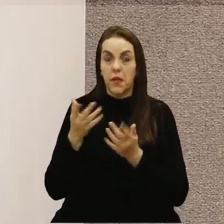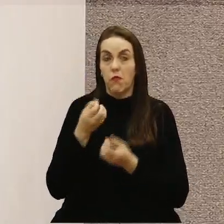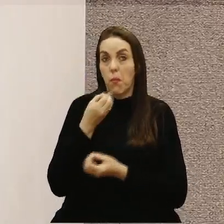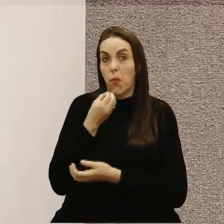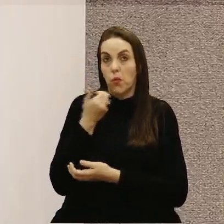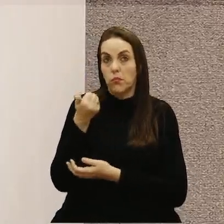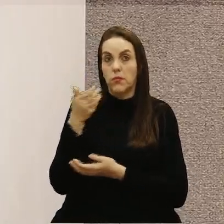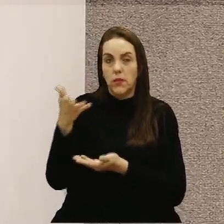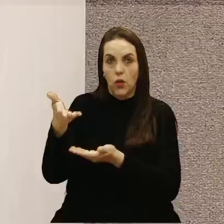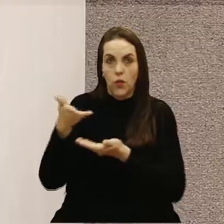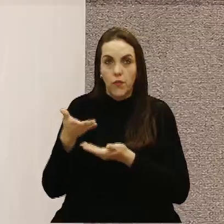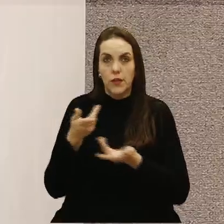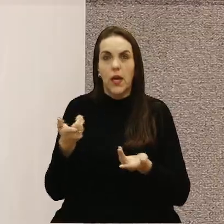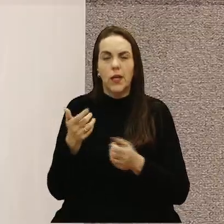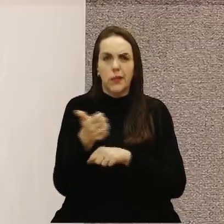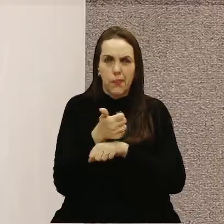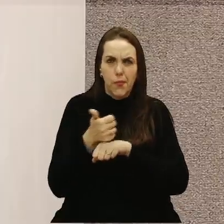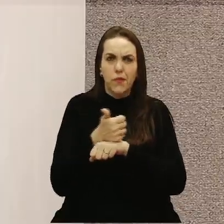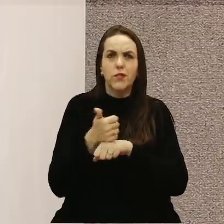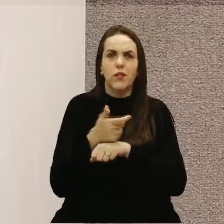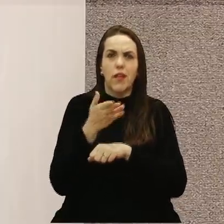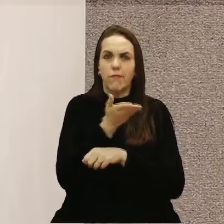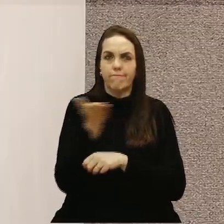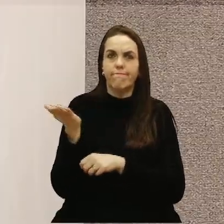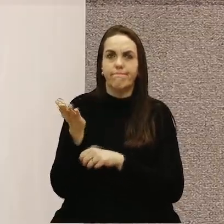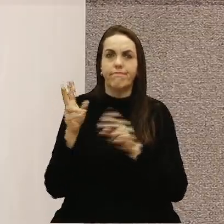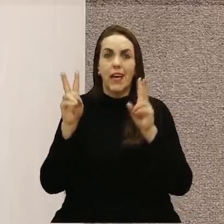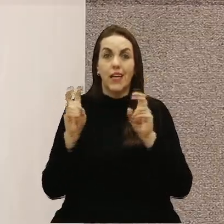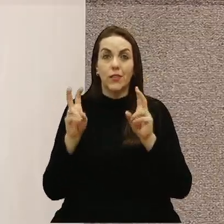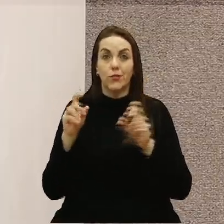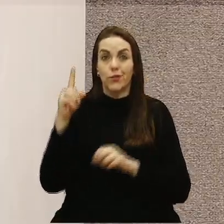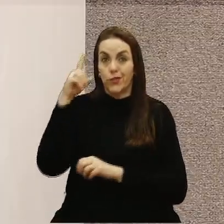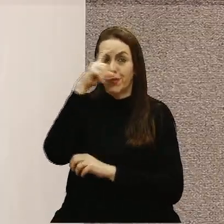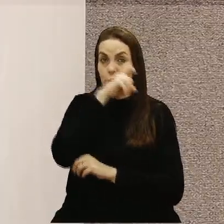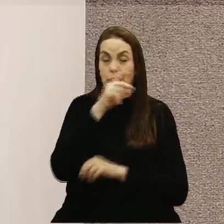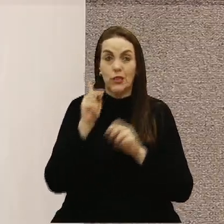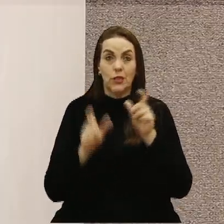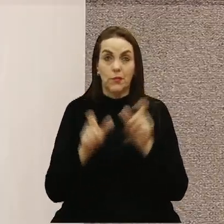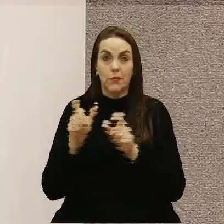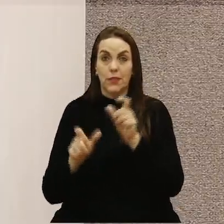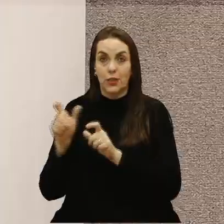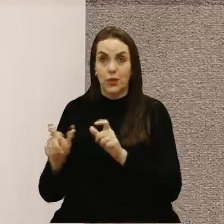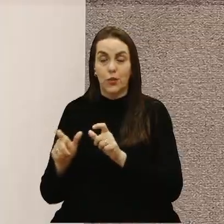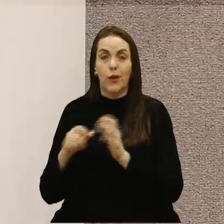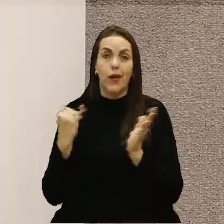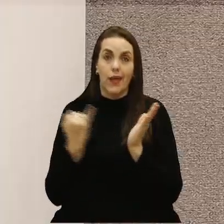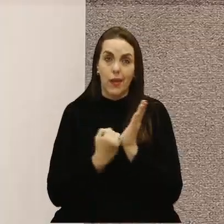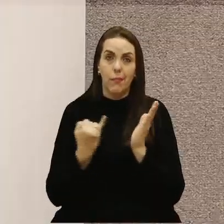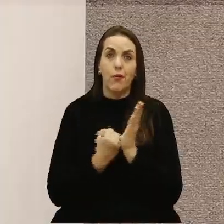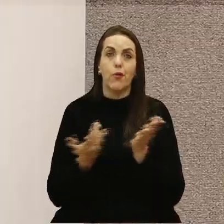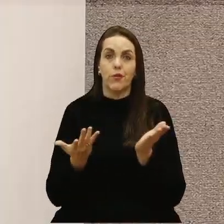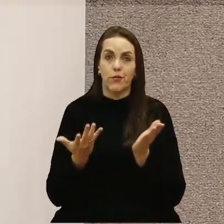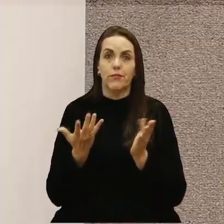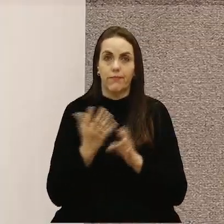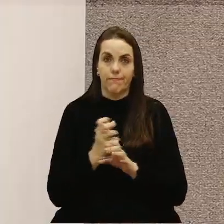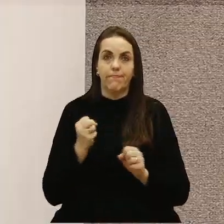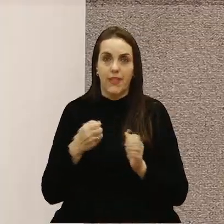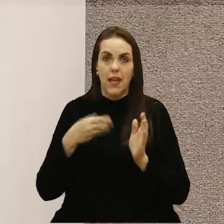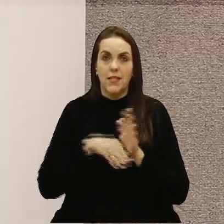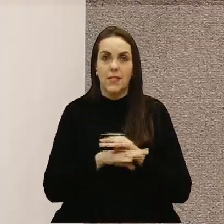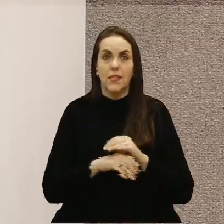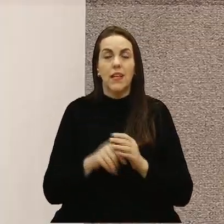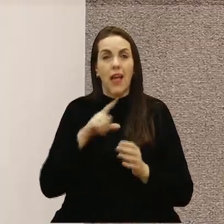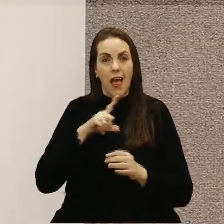esse profissionalismo, né, vereador D'Ambrosio, em tratar de um assunto tão difícil que é para as pessoas a questão do imposto, né, da receita, mas entender